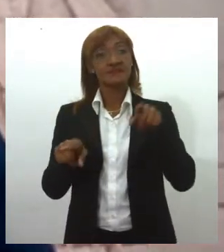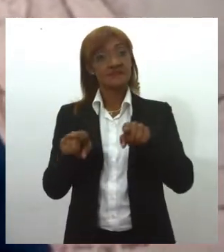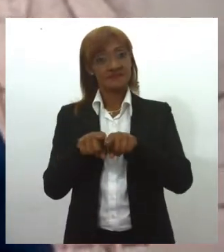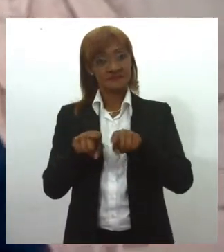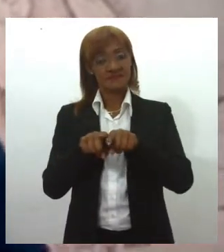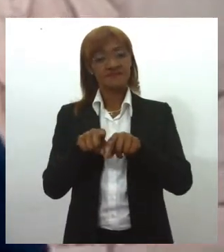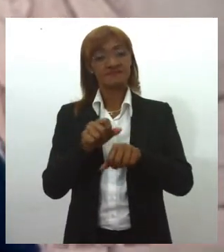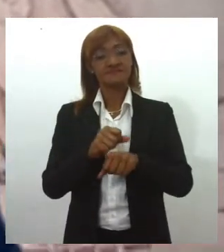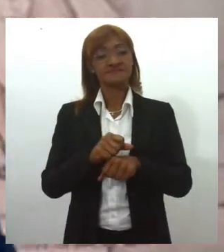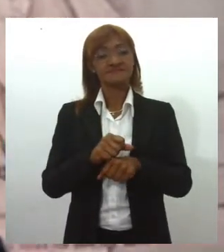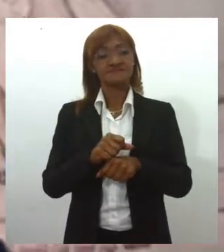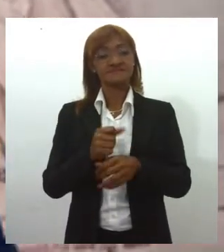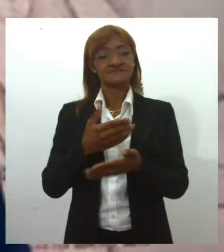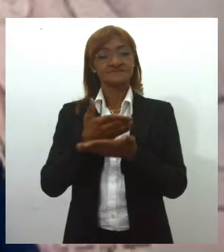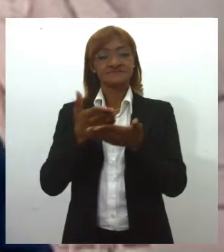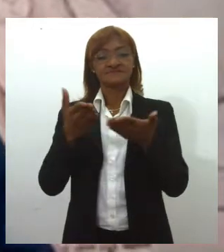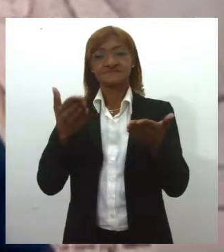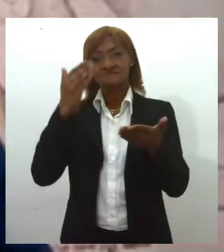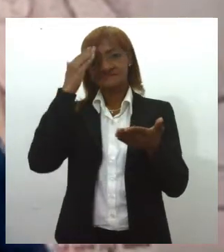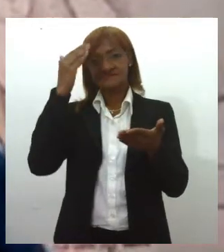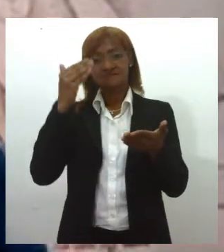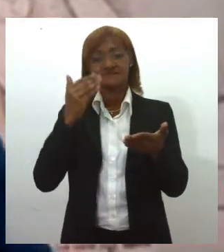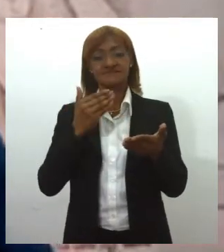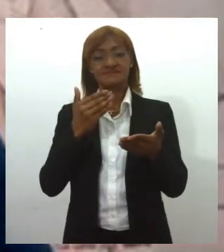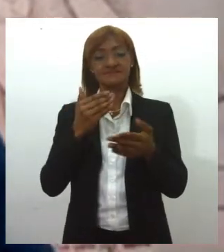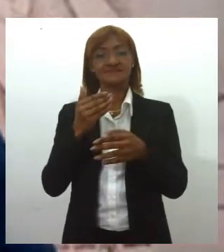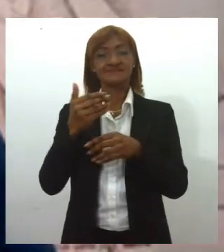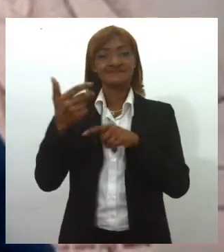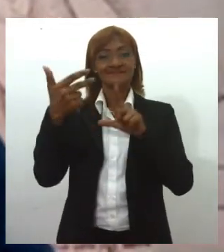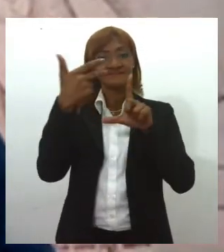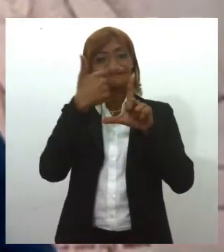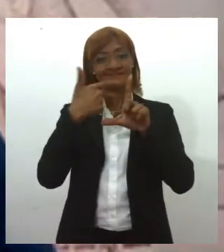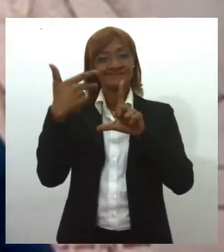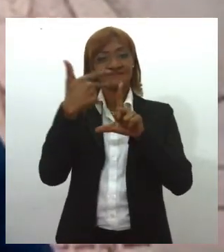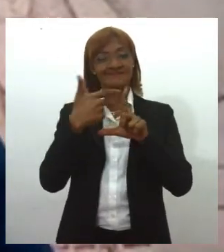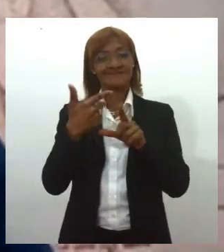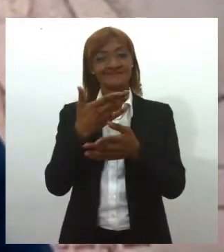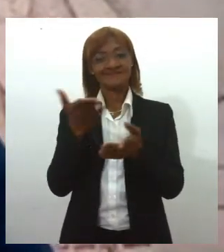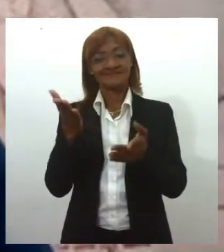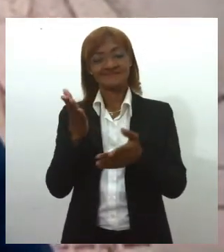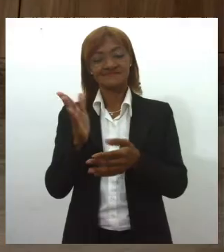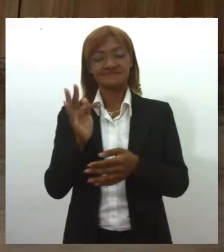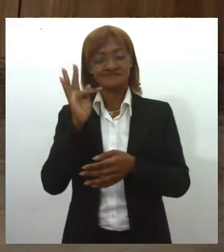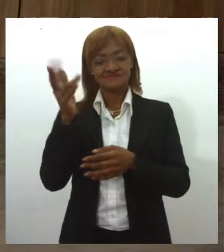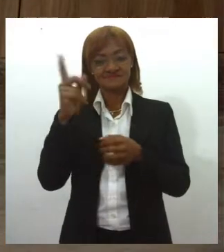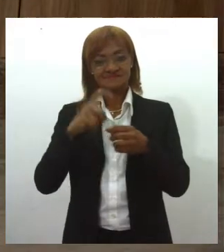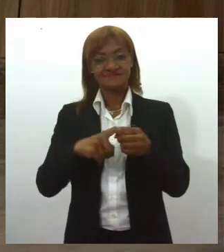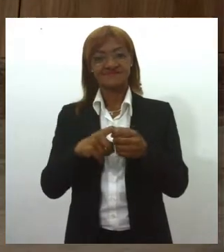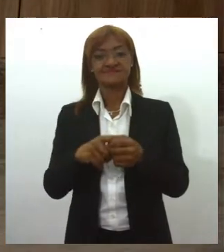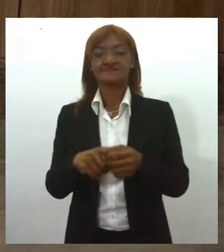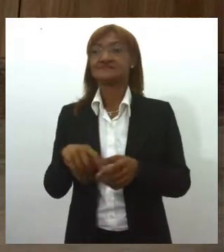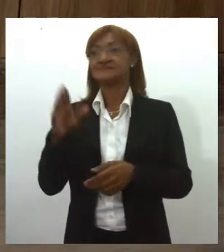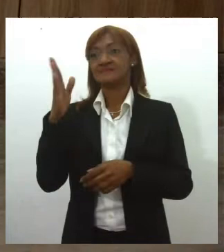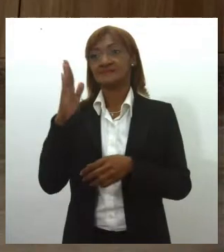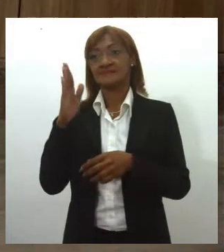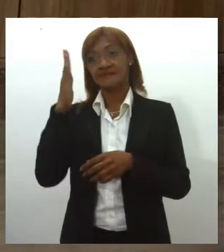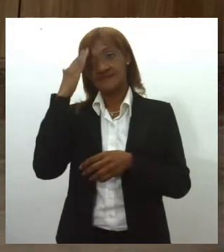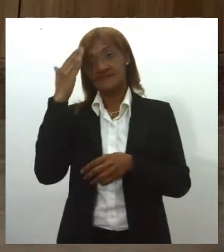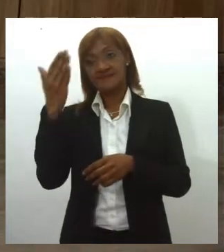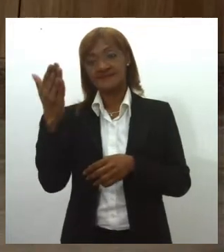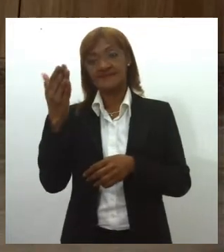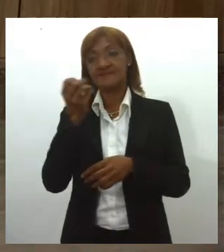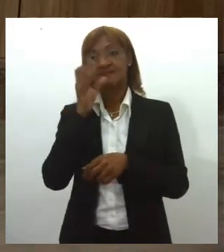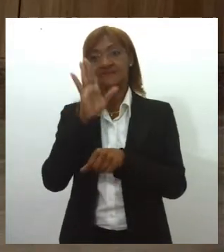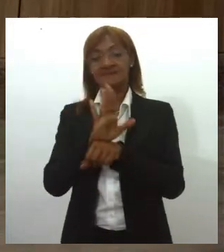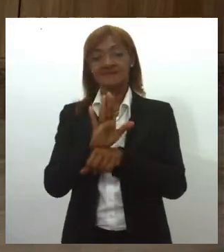novamente agradecer a todas as pessoas que estão assistindo e a vocês. E até a próxima oportunidade. Até a próxima. Obrigado. Uma ótima